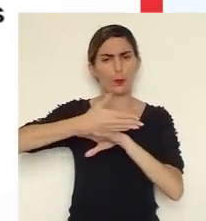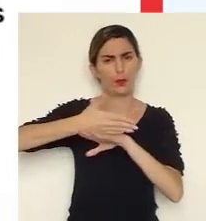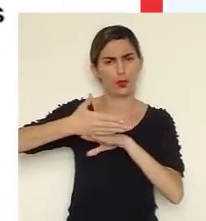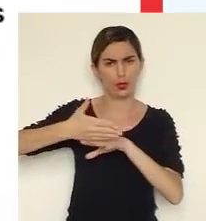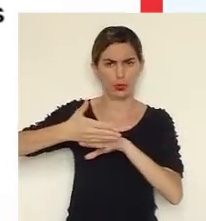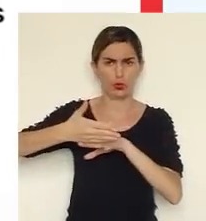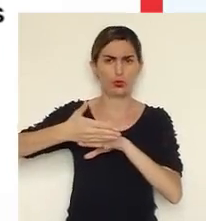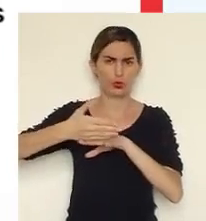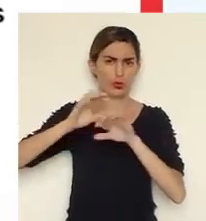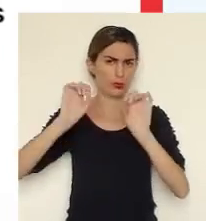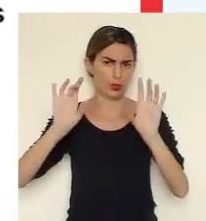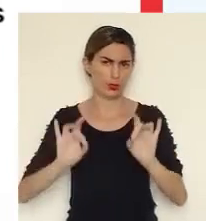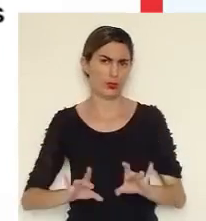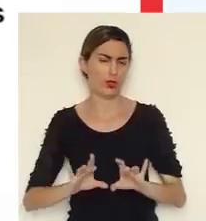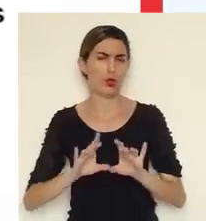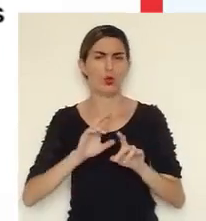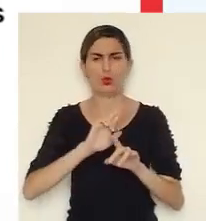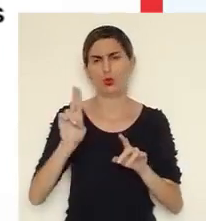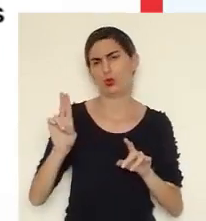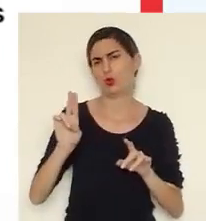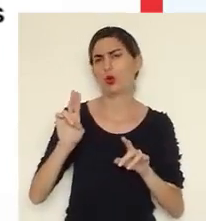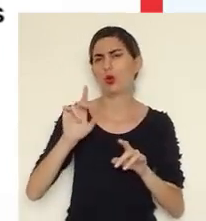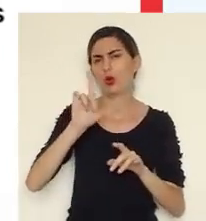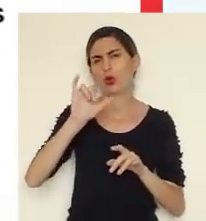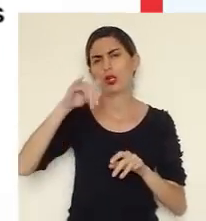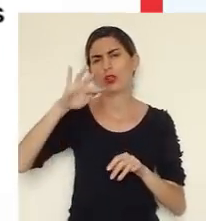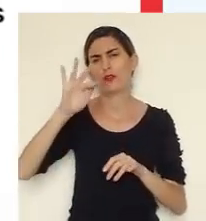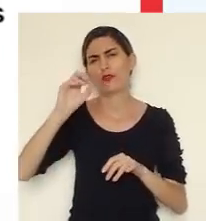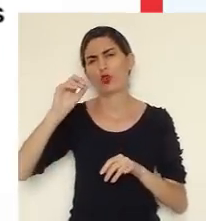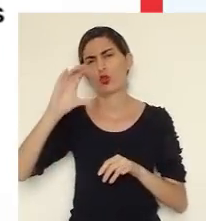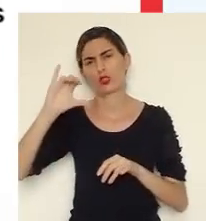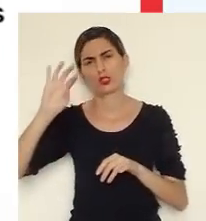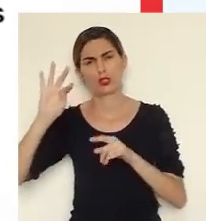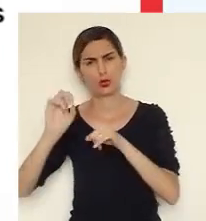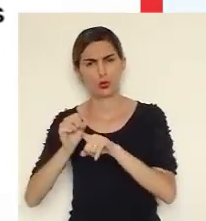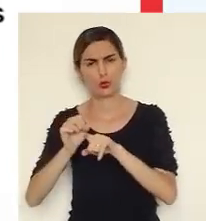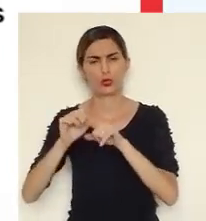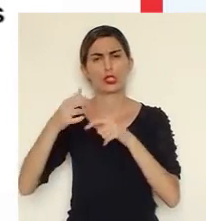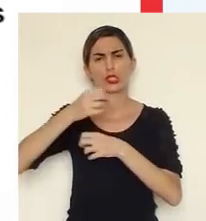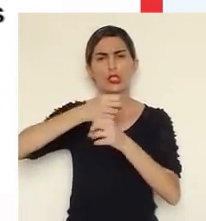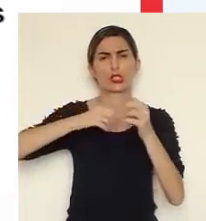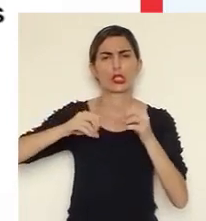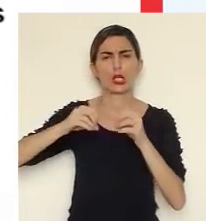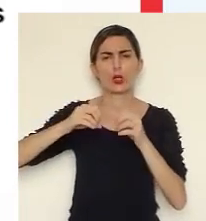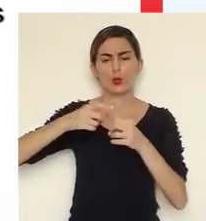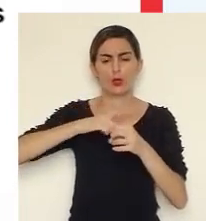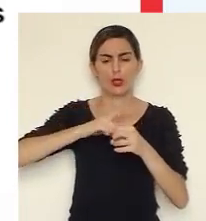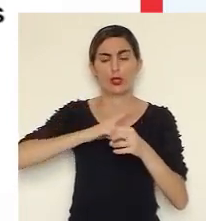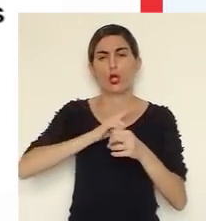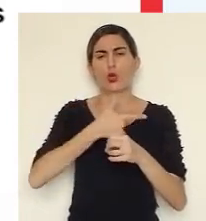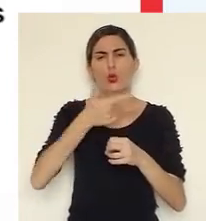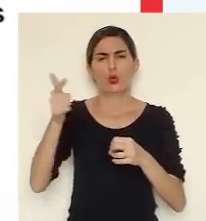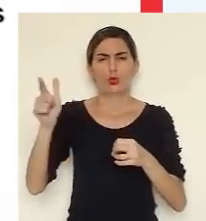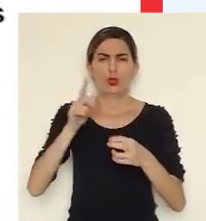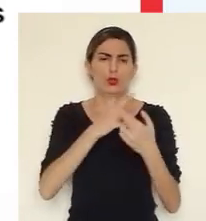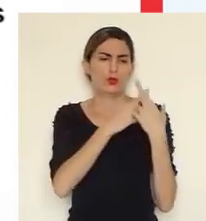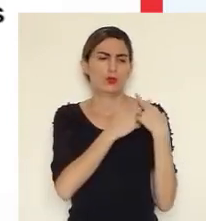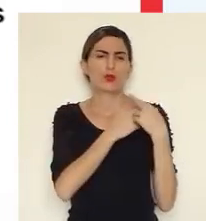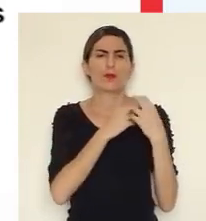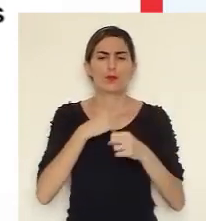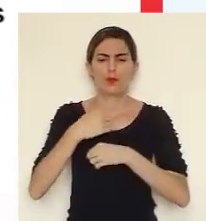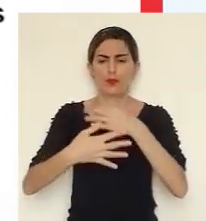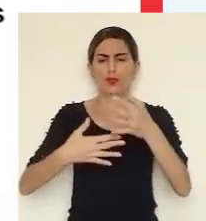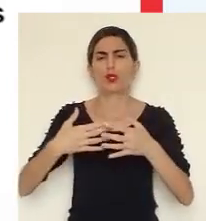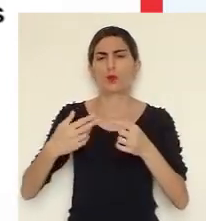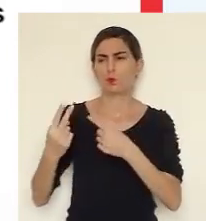glóbulos brancos especiais, denominados linfócitos. Estas células têm, entre outras, a